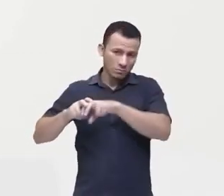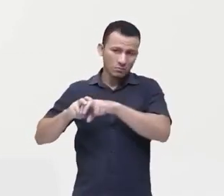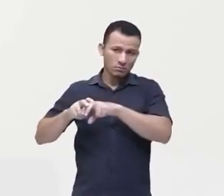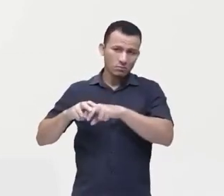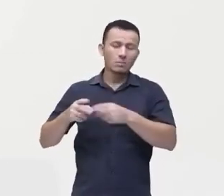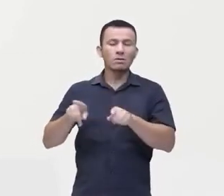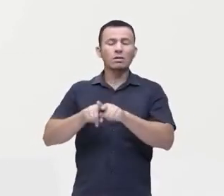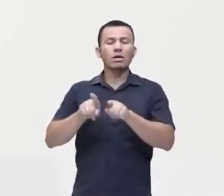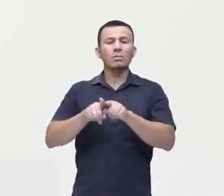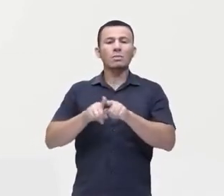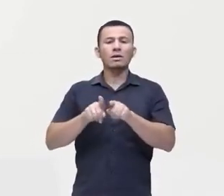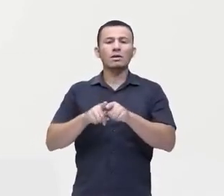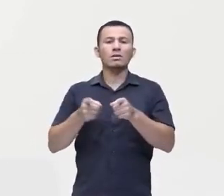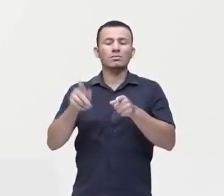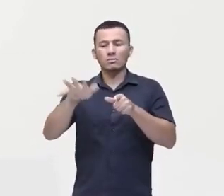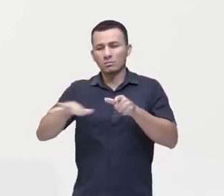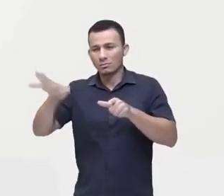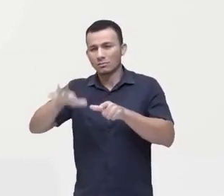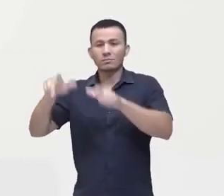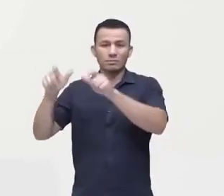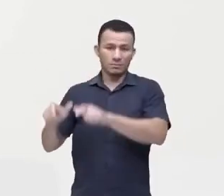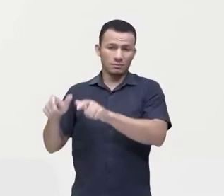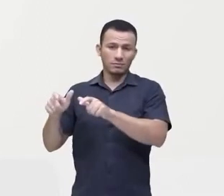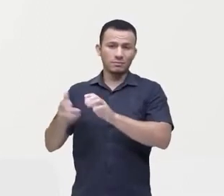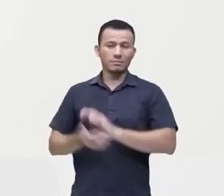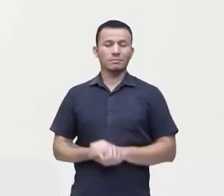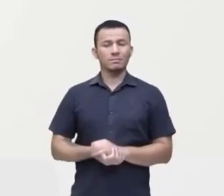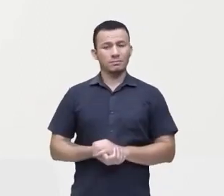a sua localização.